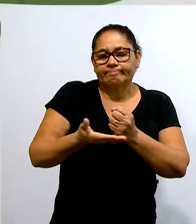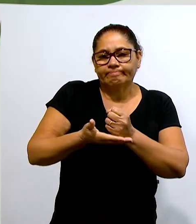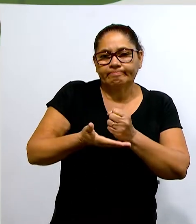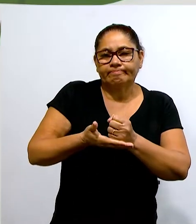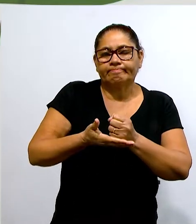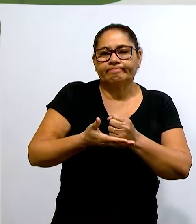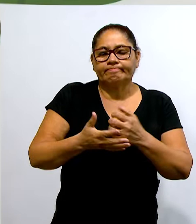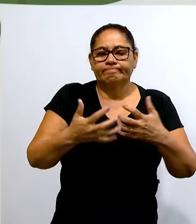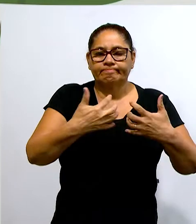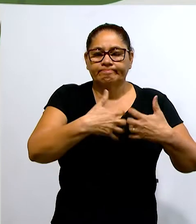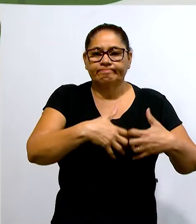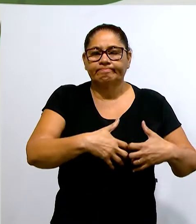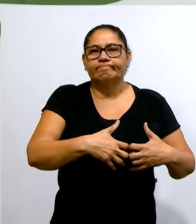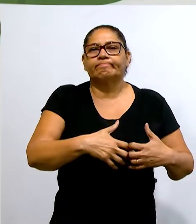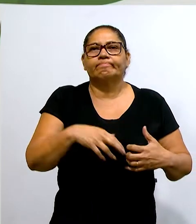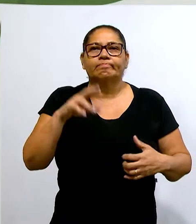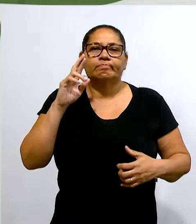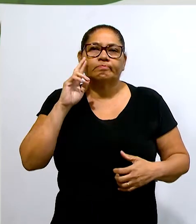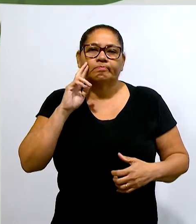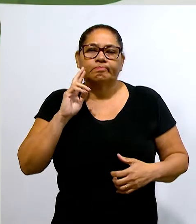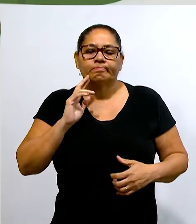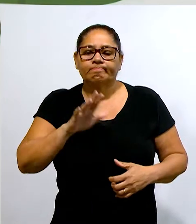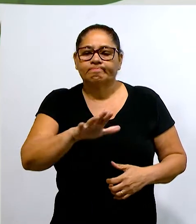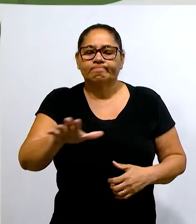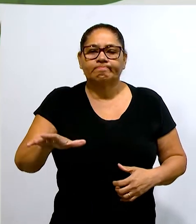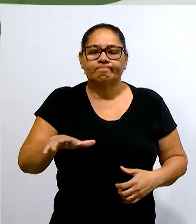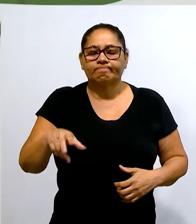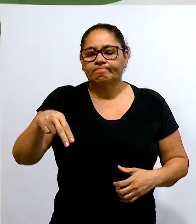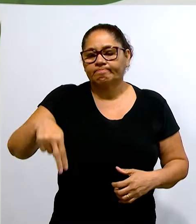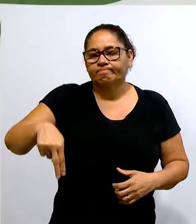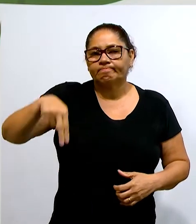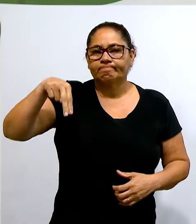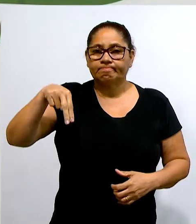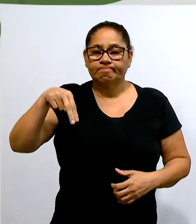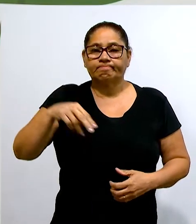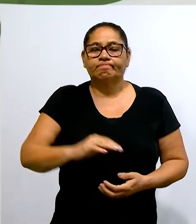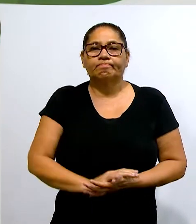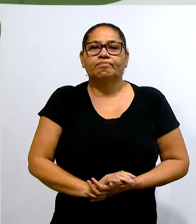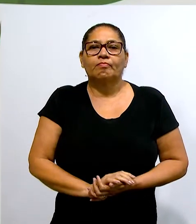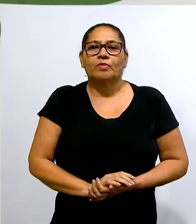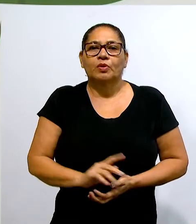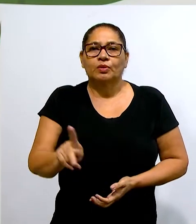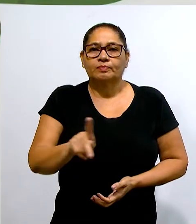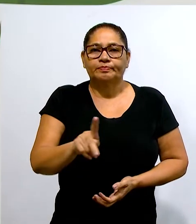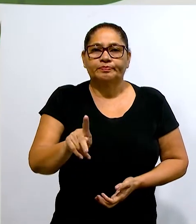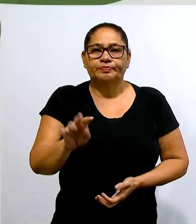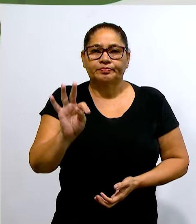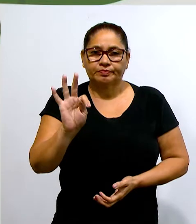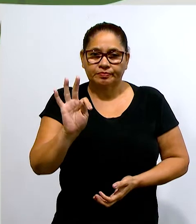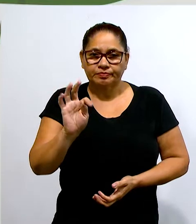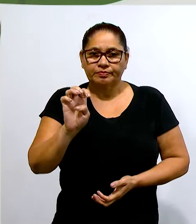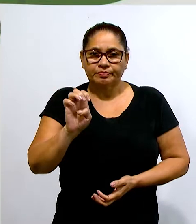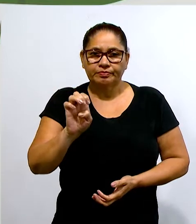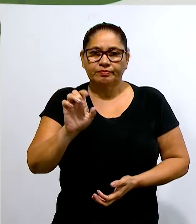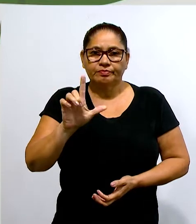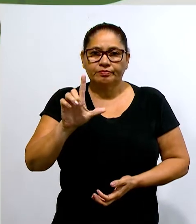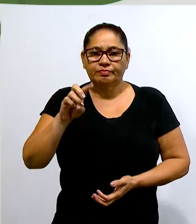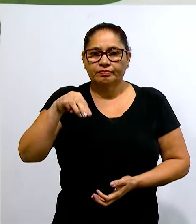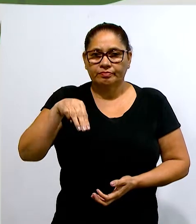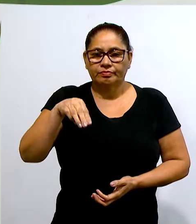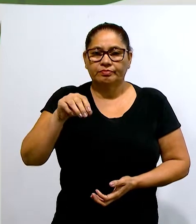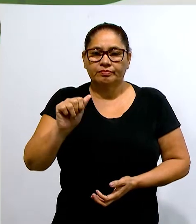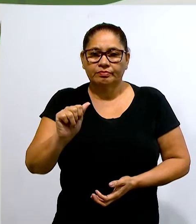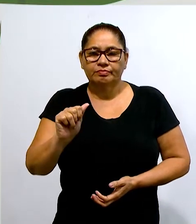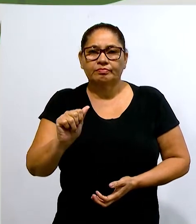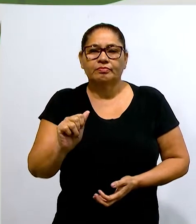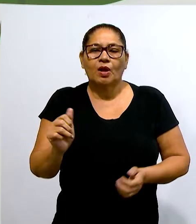Instituto Federal de Rondônia, campus Porto Velho, Zona Norte. Eu sou a professora Thelma Fortes Medeiros